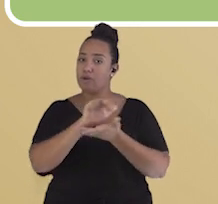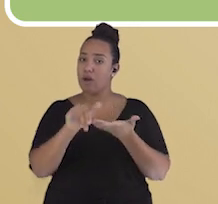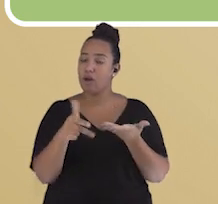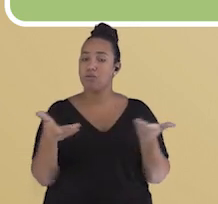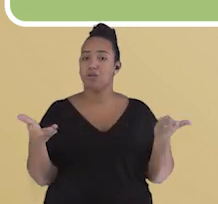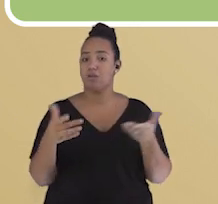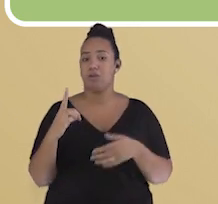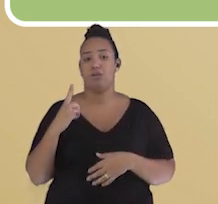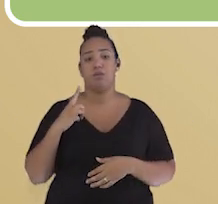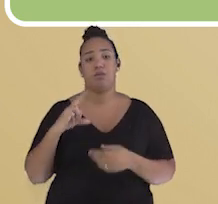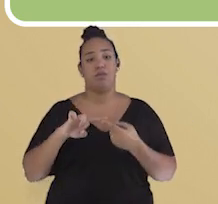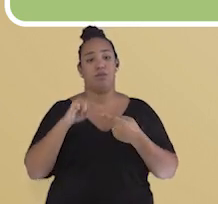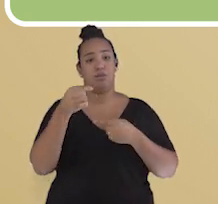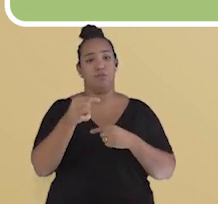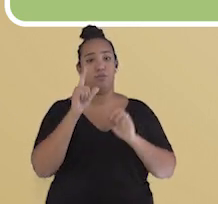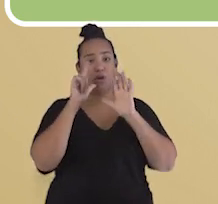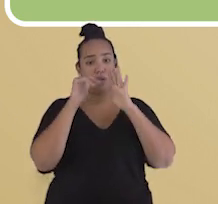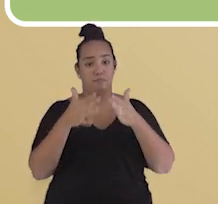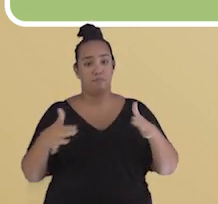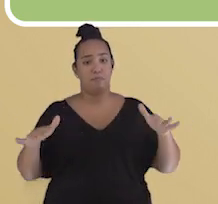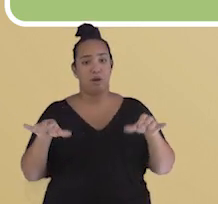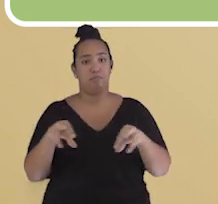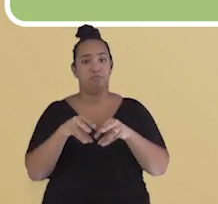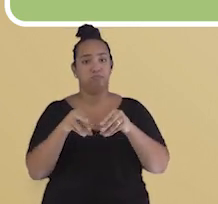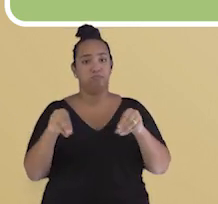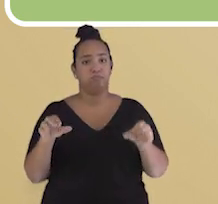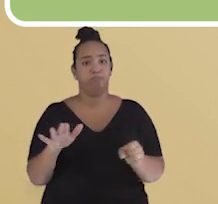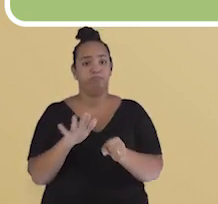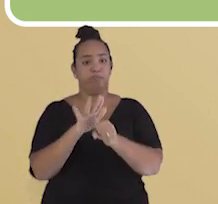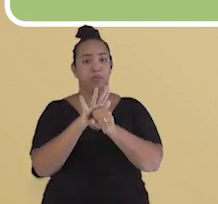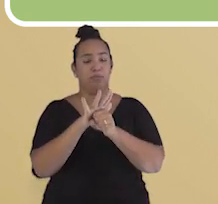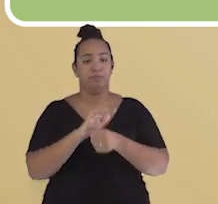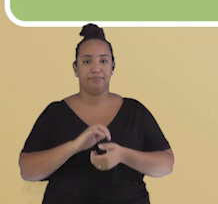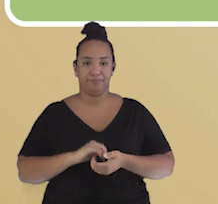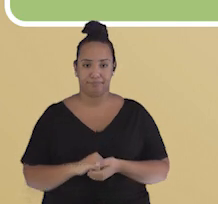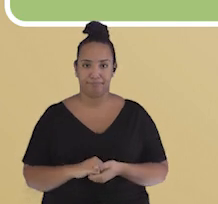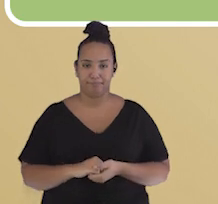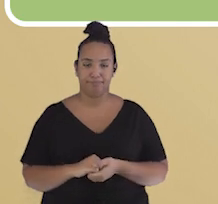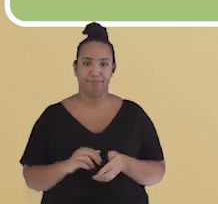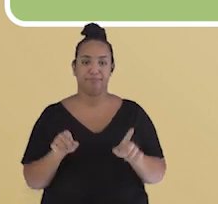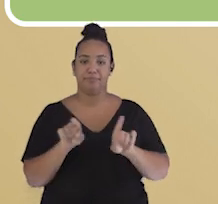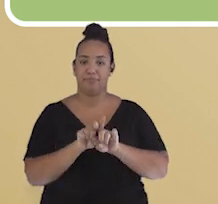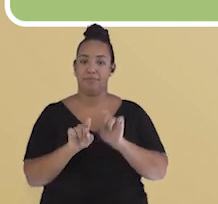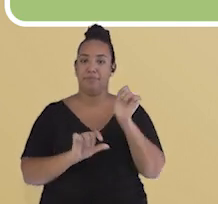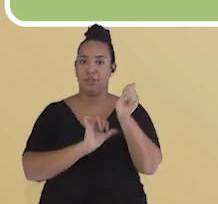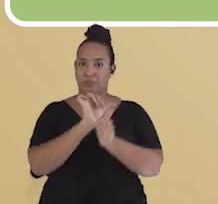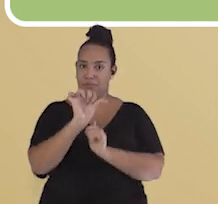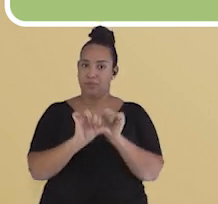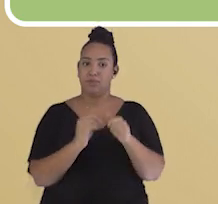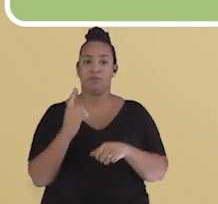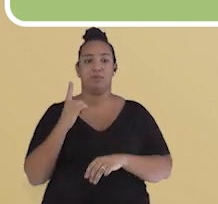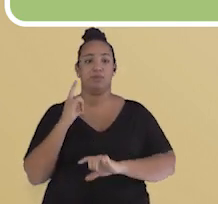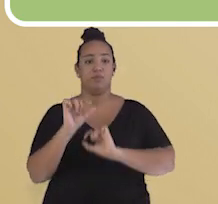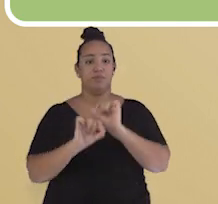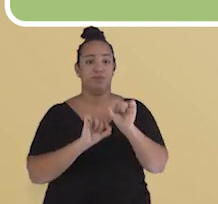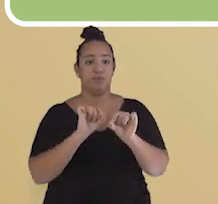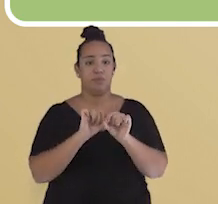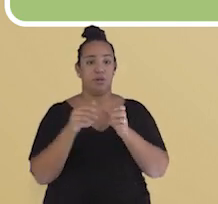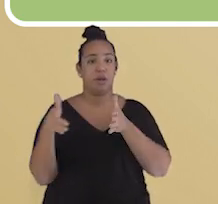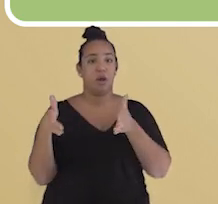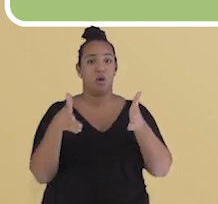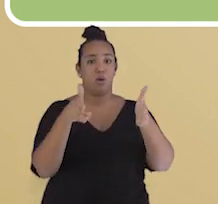mudança significativa foi da Avenida Beira-Mar. A natureza deu lugar a construções, ruas e